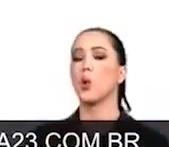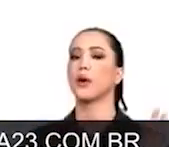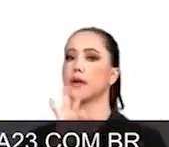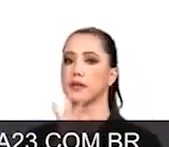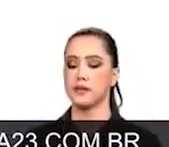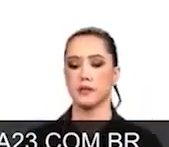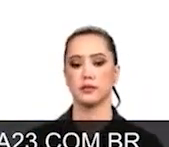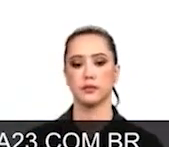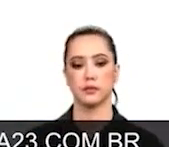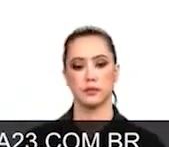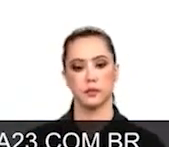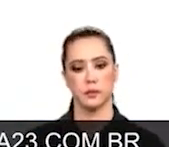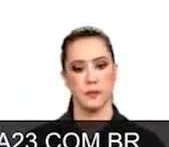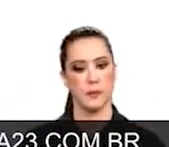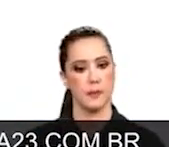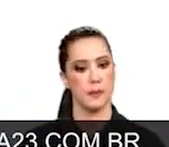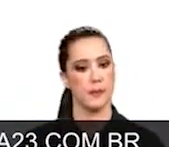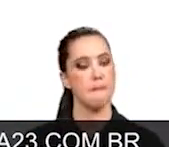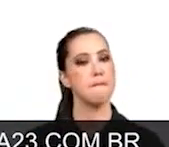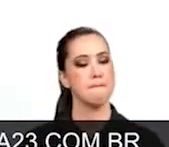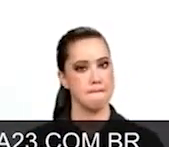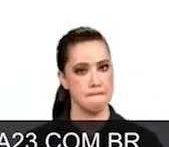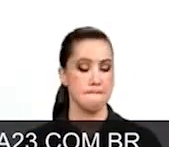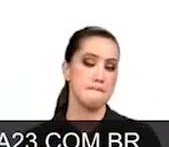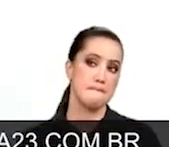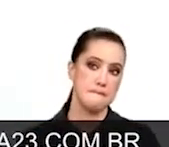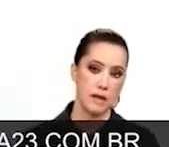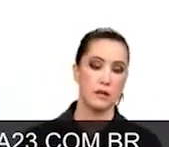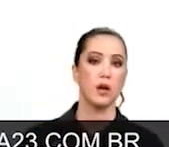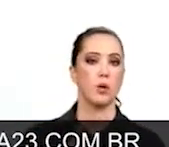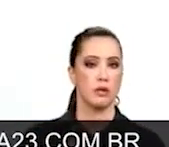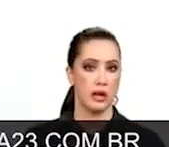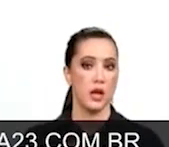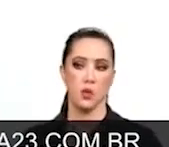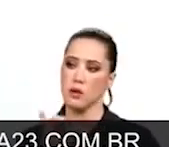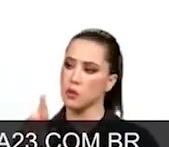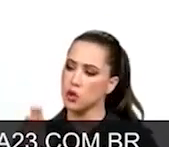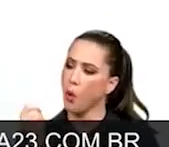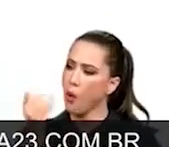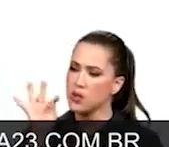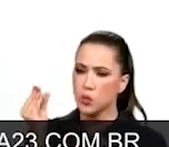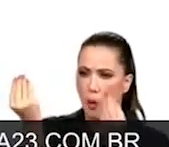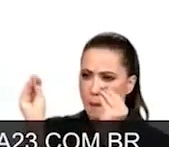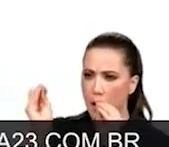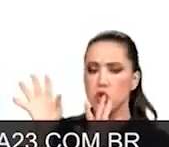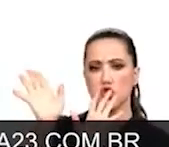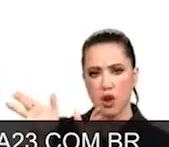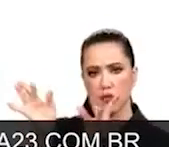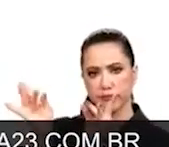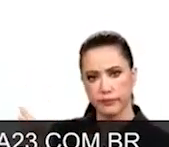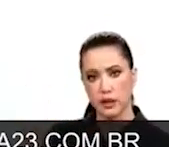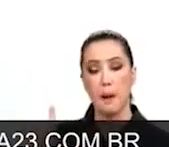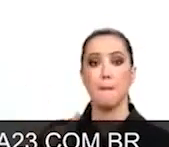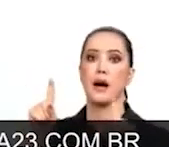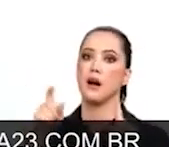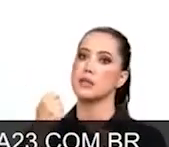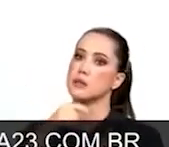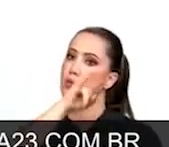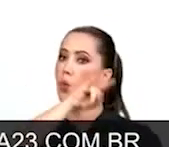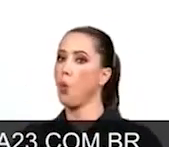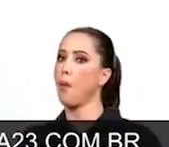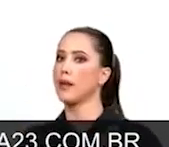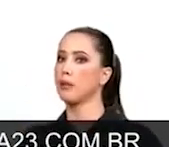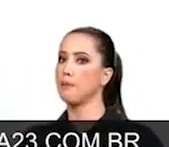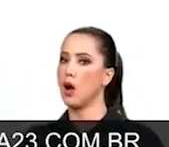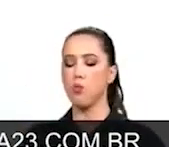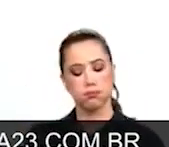organizar. Mesmo com a declaração pré-preenchida, o contribuinte ele precisa de ter toda a documentação em mãos para